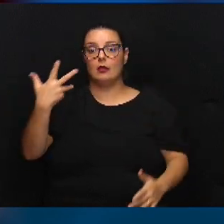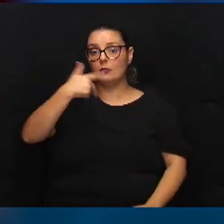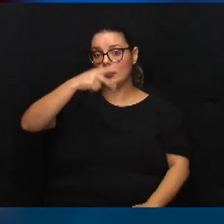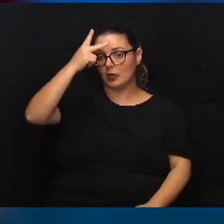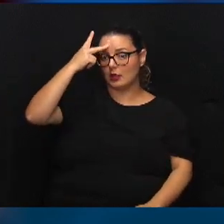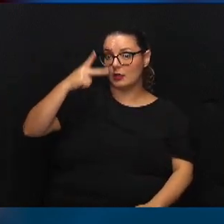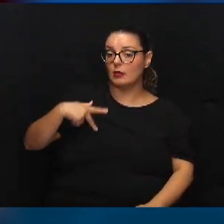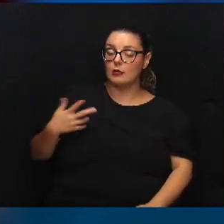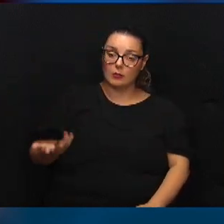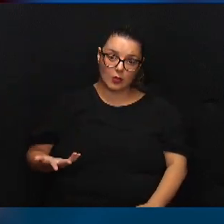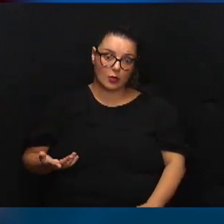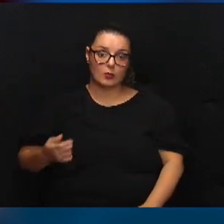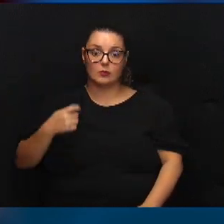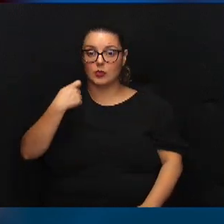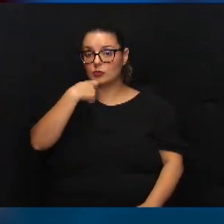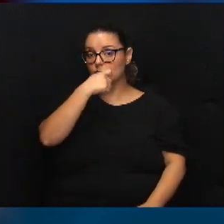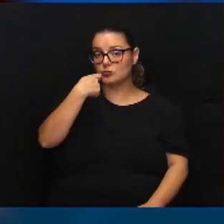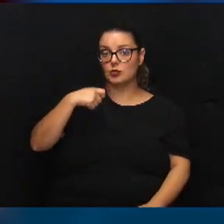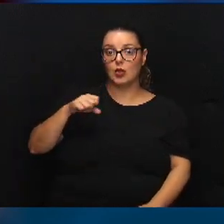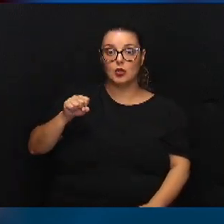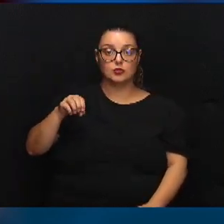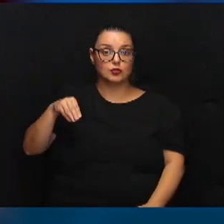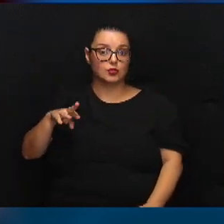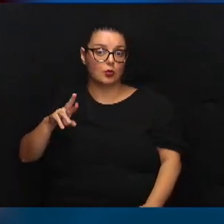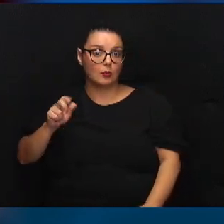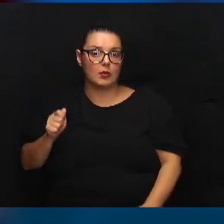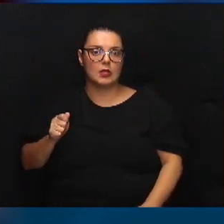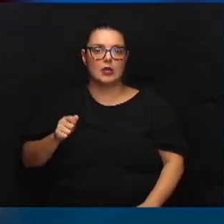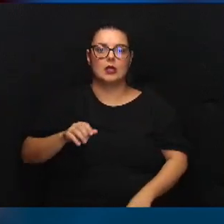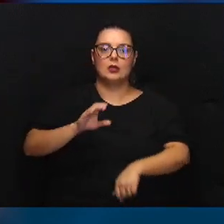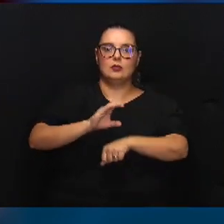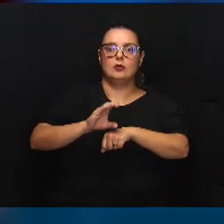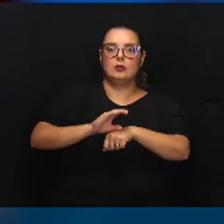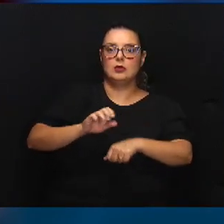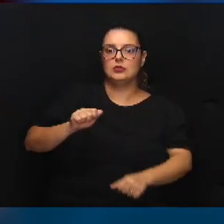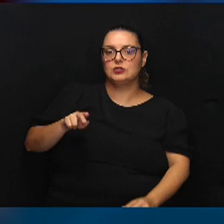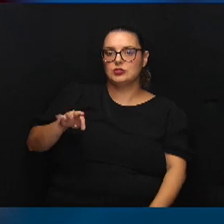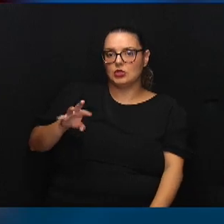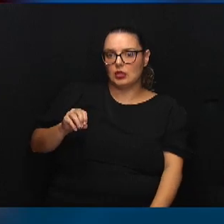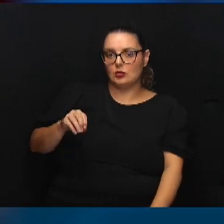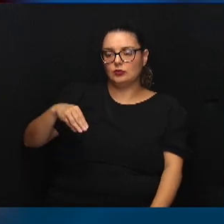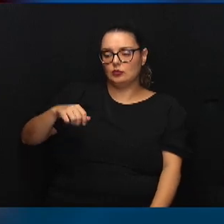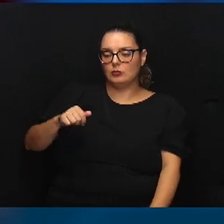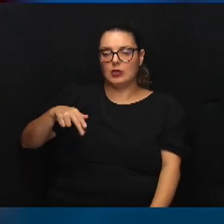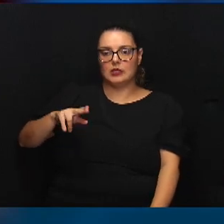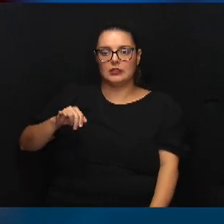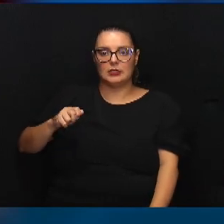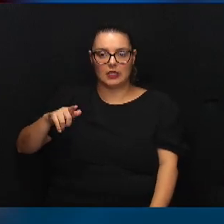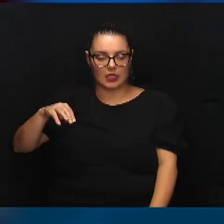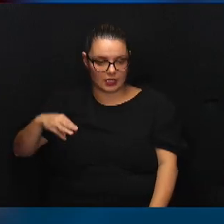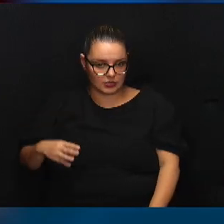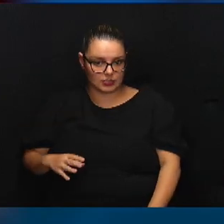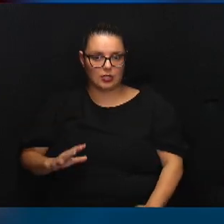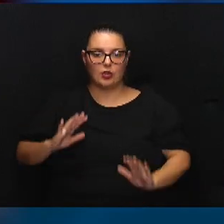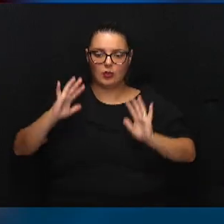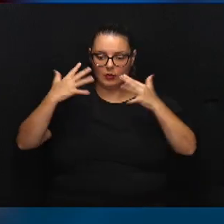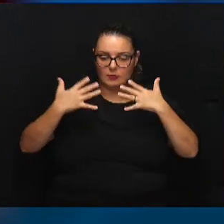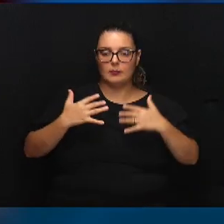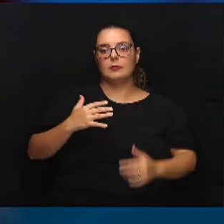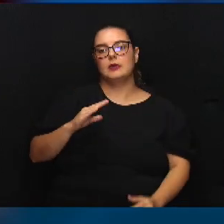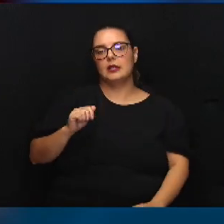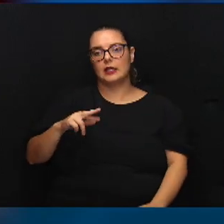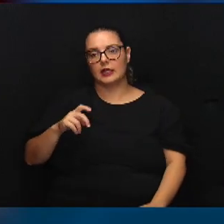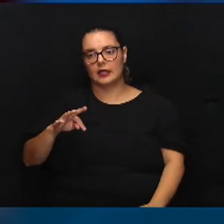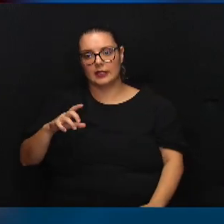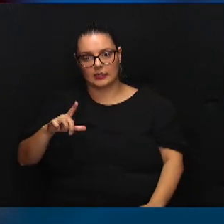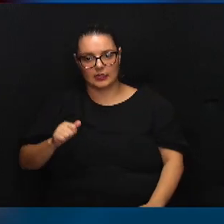de batom, sombra. Eu dou um curso de automaquiagem voltado, né, já para a cartela de